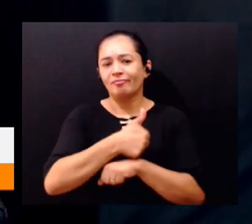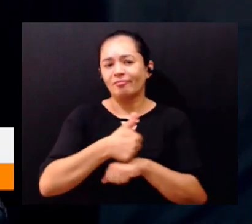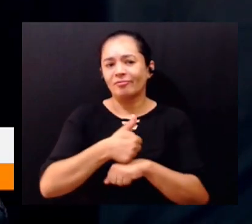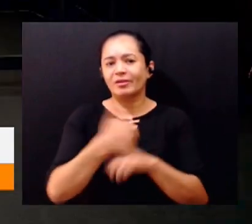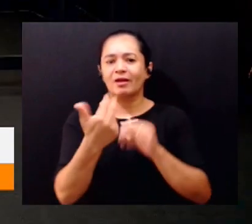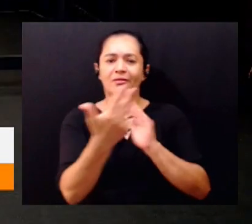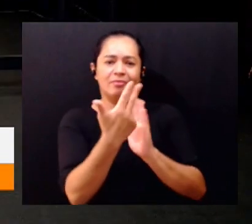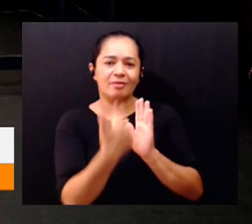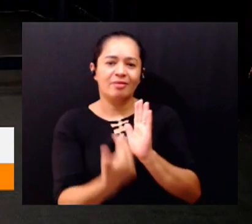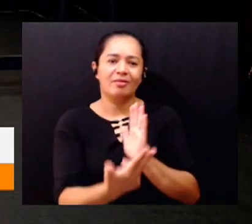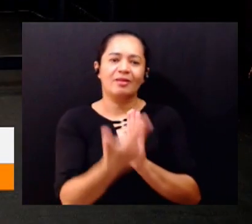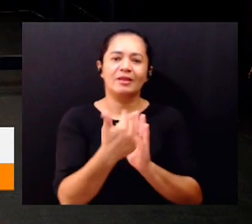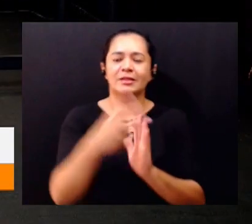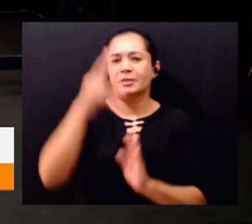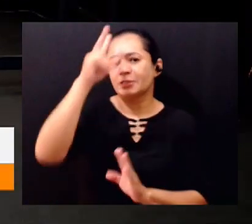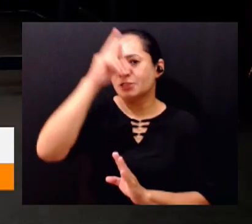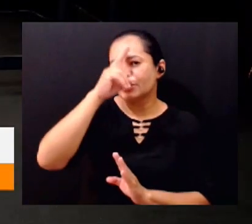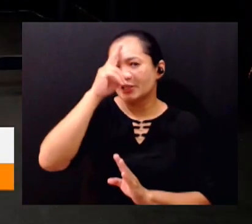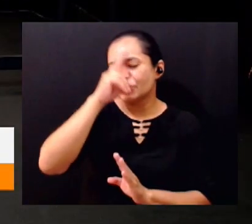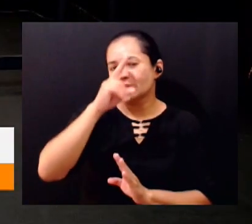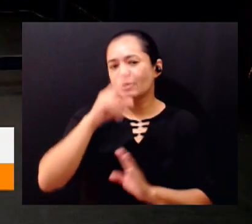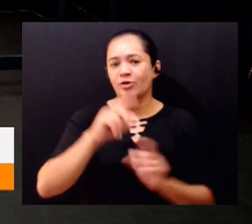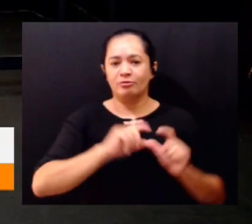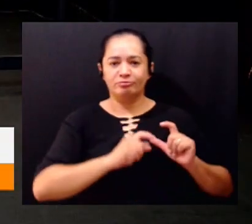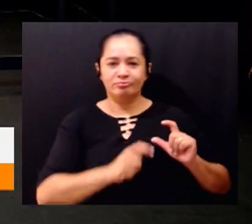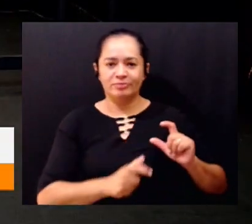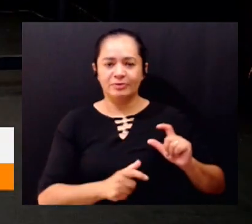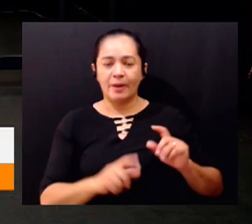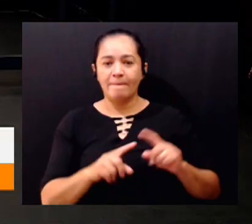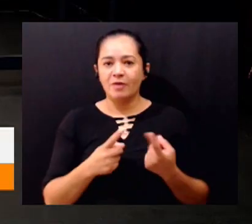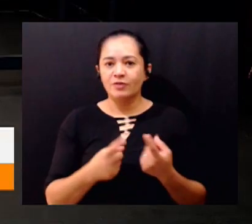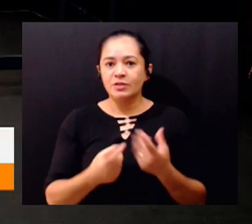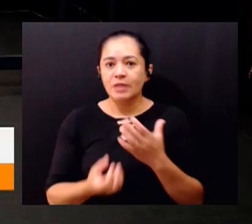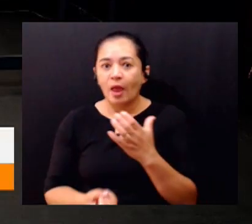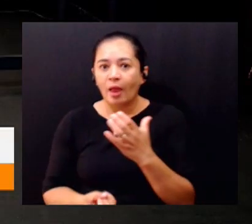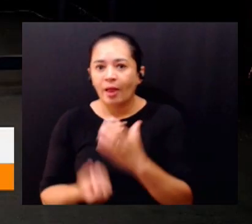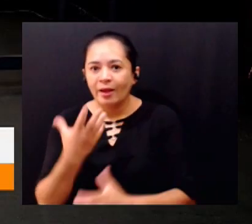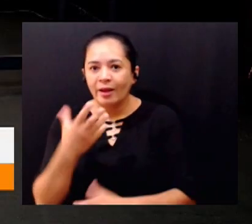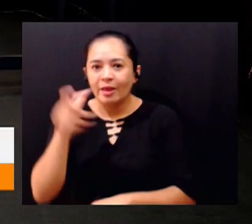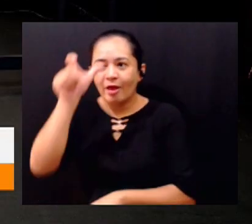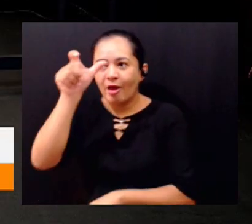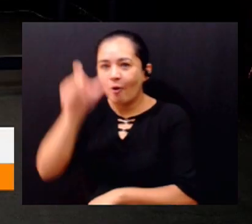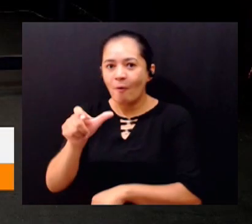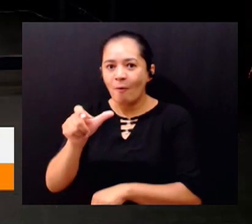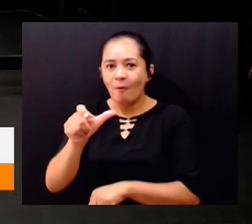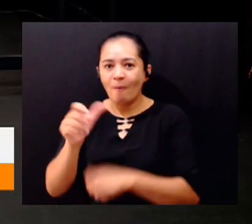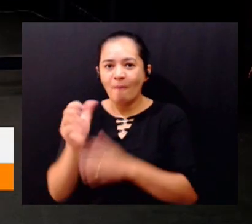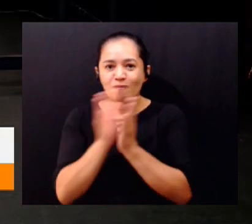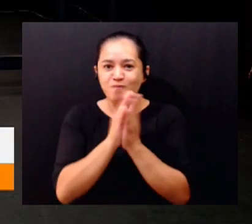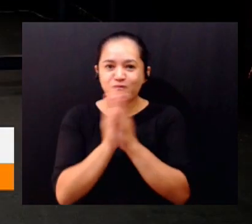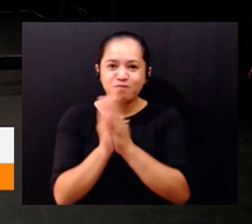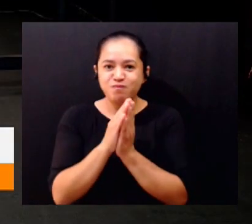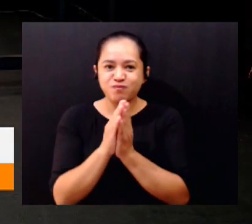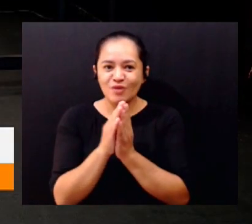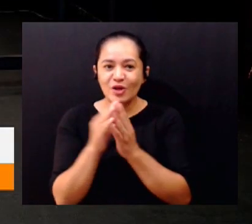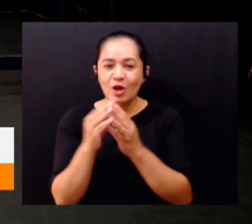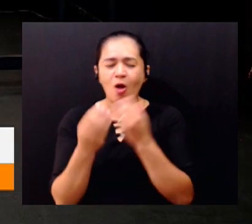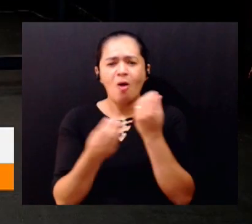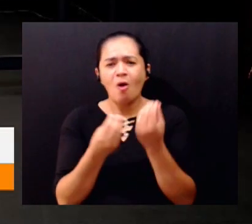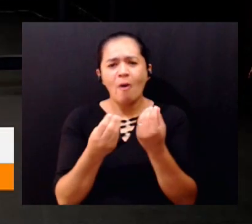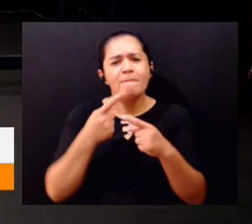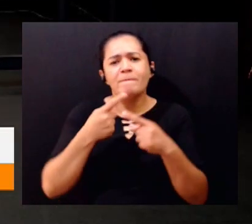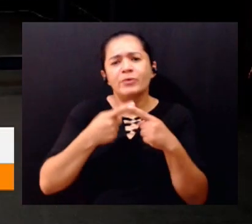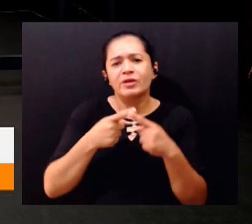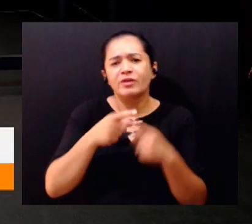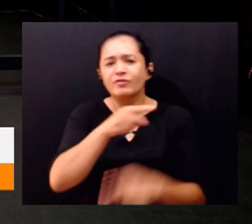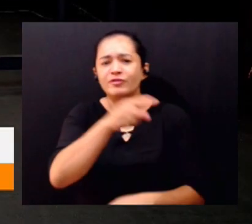em quadrinhos. E aí, de repente, você me cria um personagem desse e traz pra gente. O que despertou? Por que você criar esse